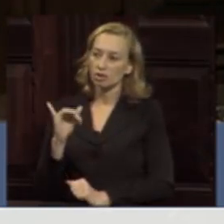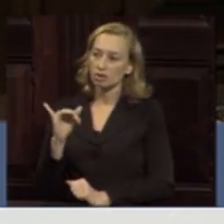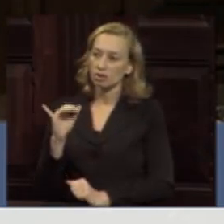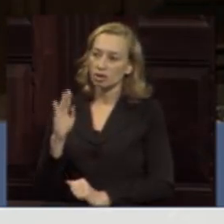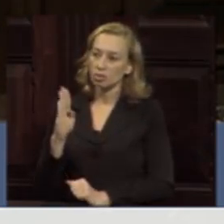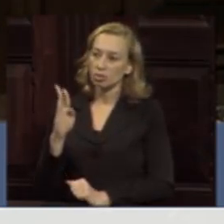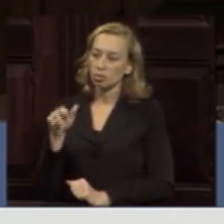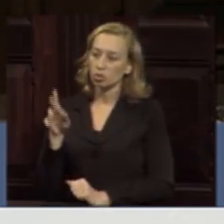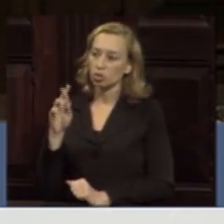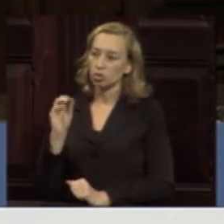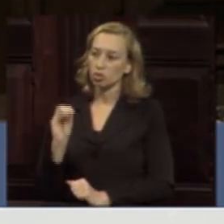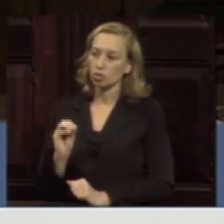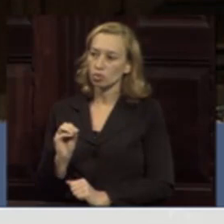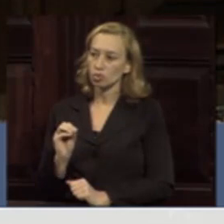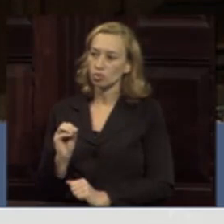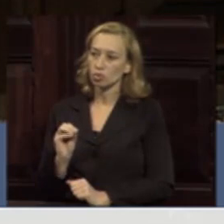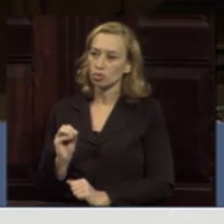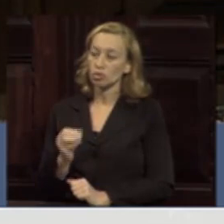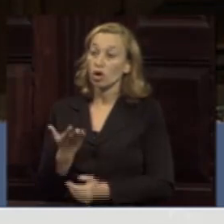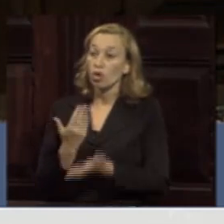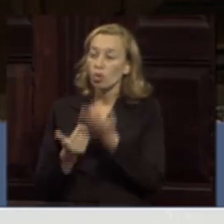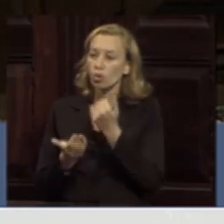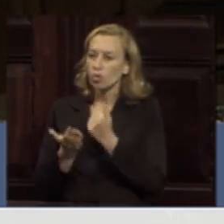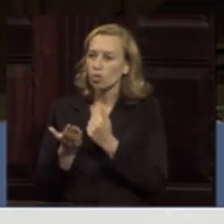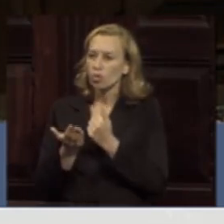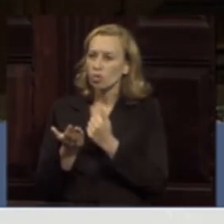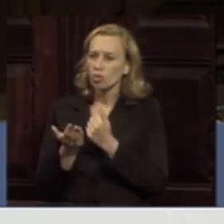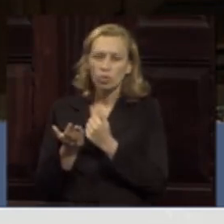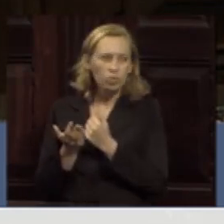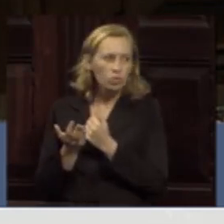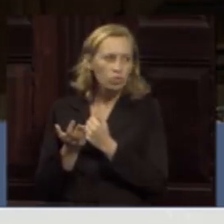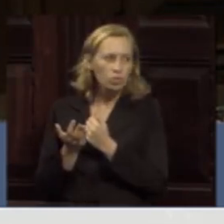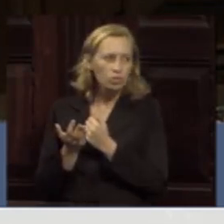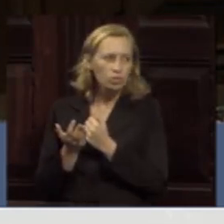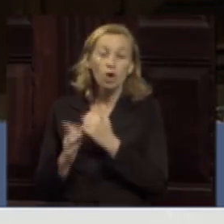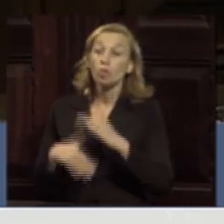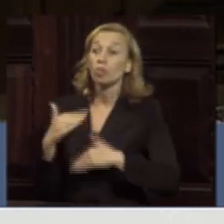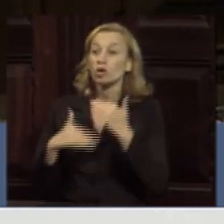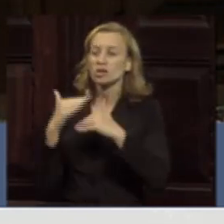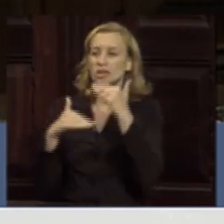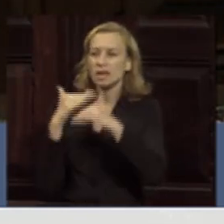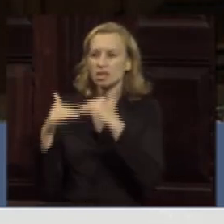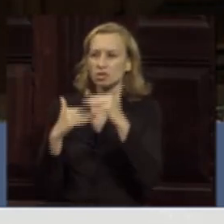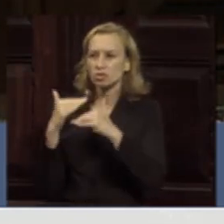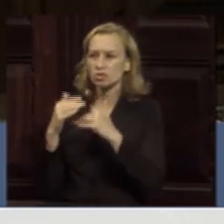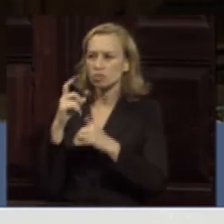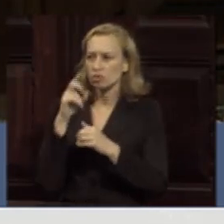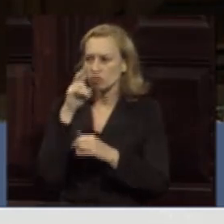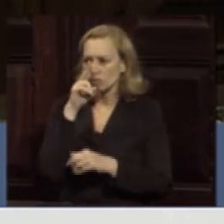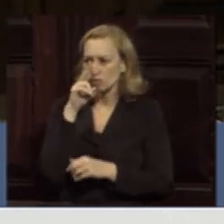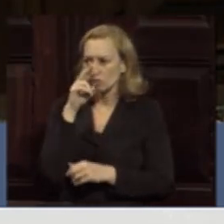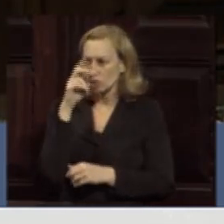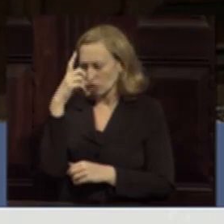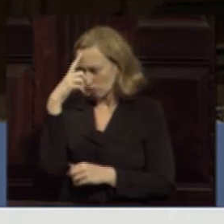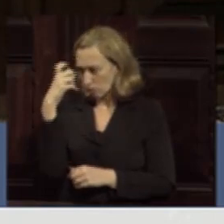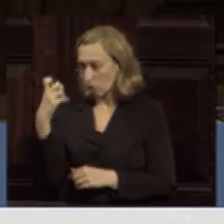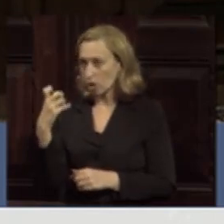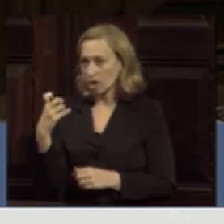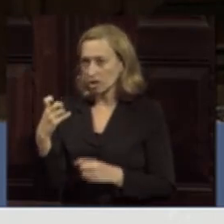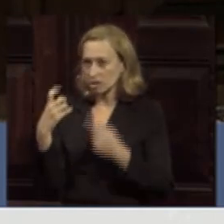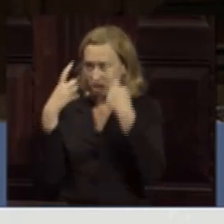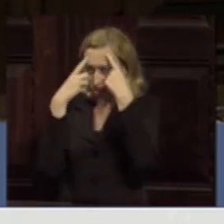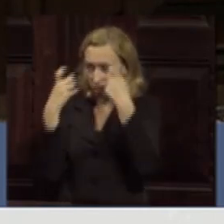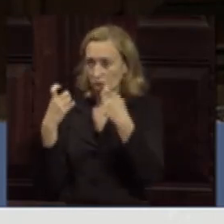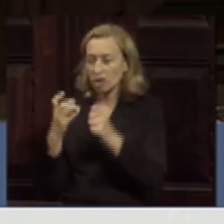uma espécie de culminância de um processo violento de negação do direito à educação no Rio de